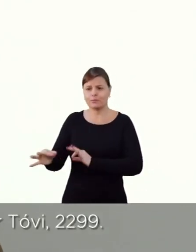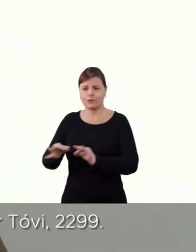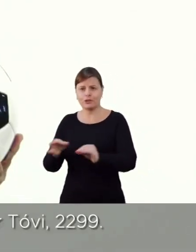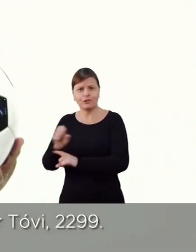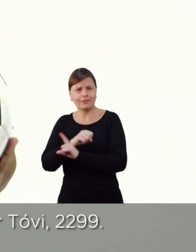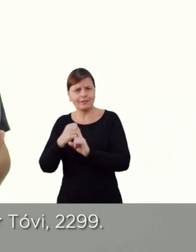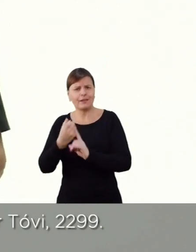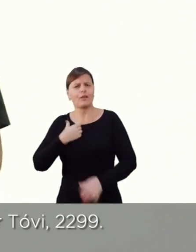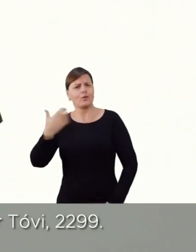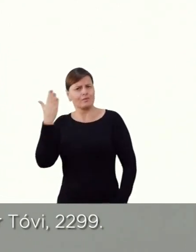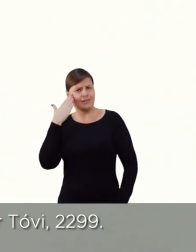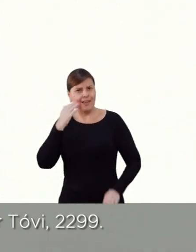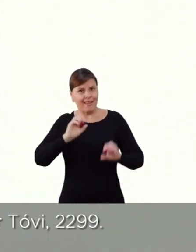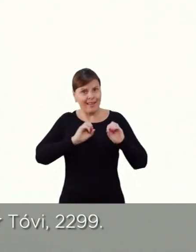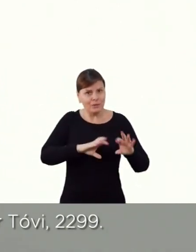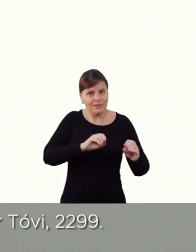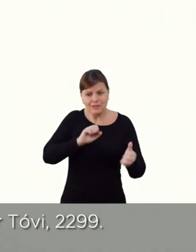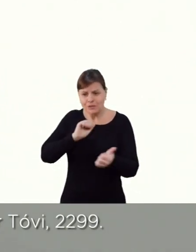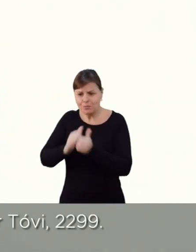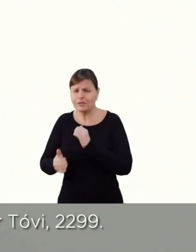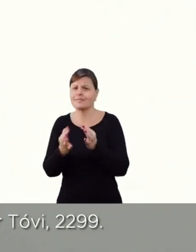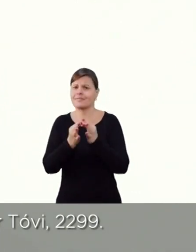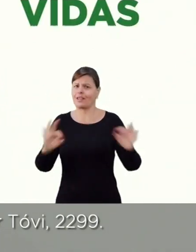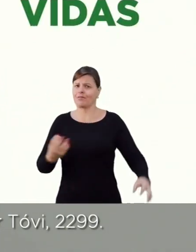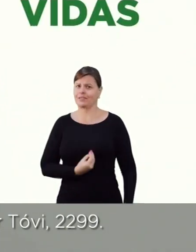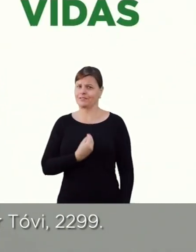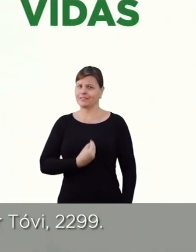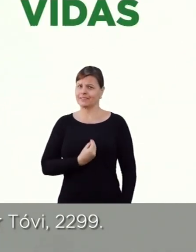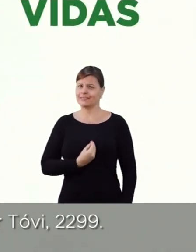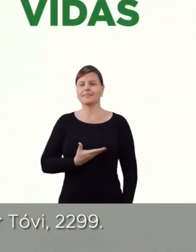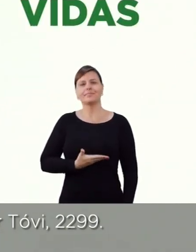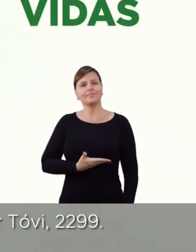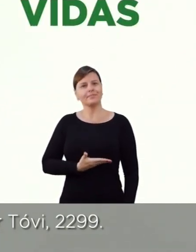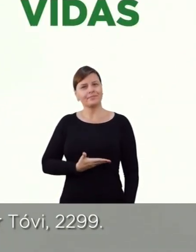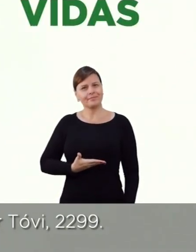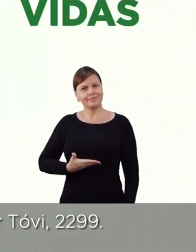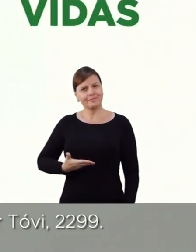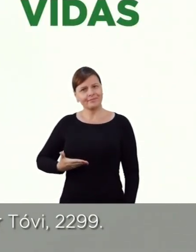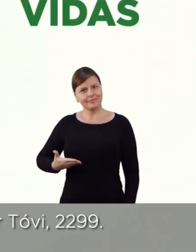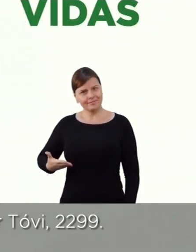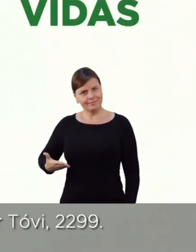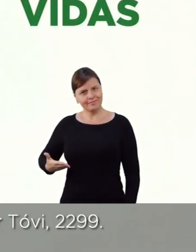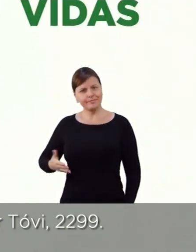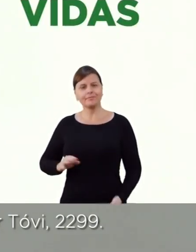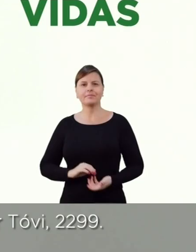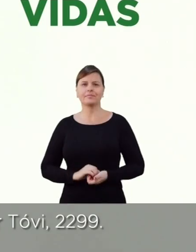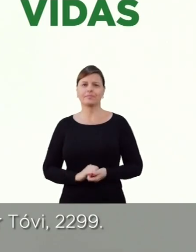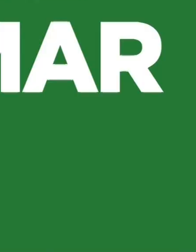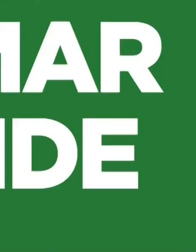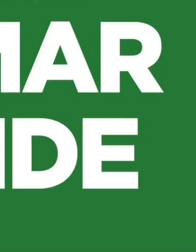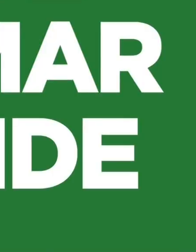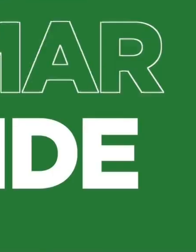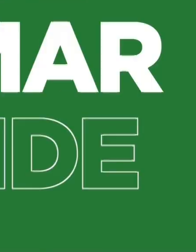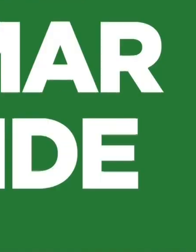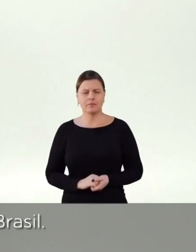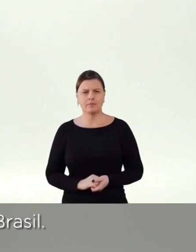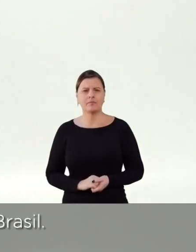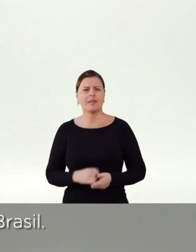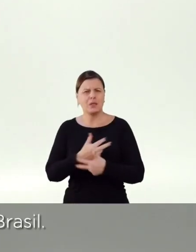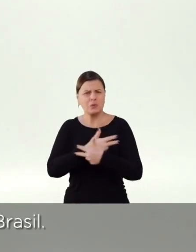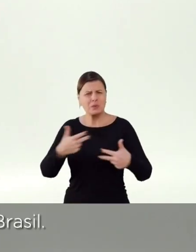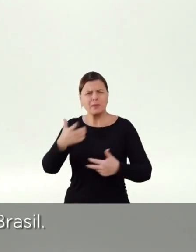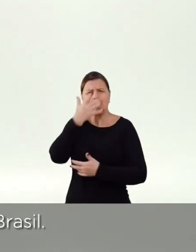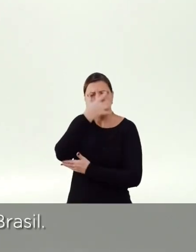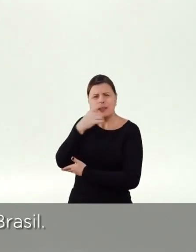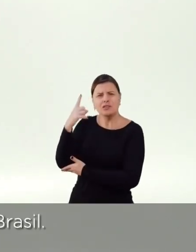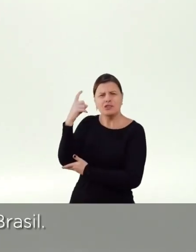sociais e eu sei que a educação e o esporte salvam vidas. Professor Tove, 2299. Por